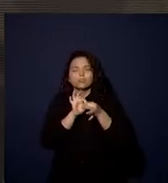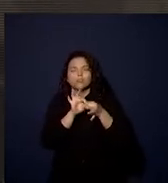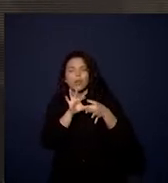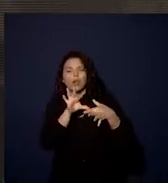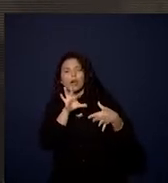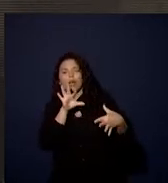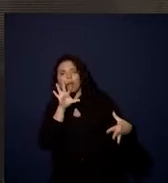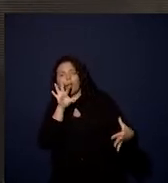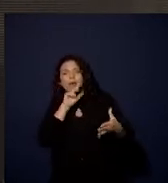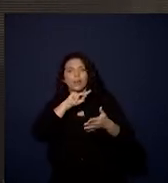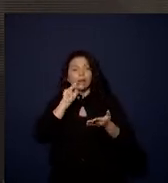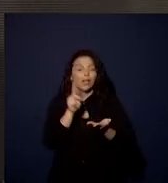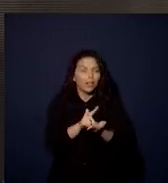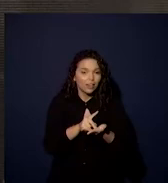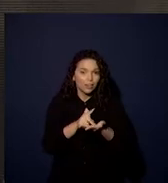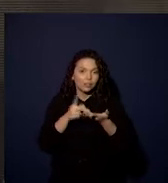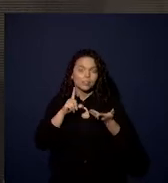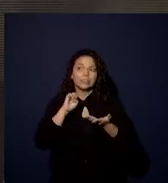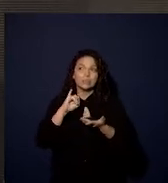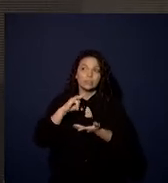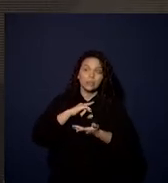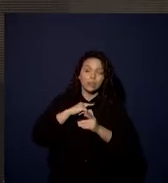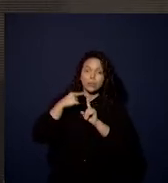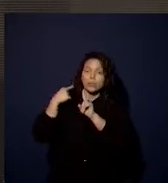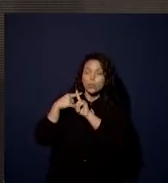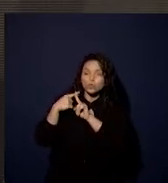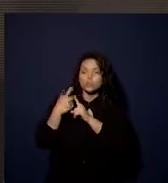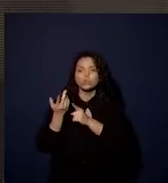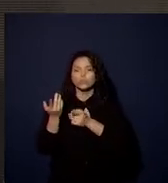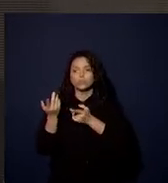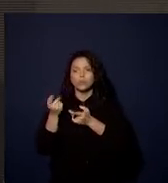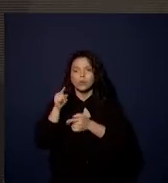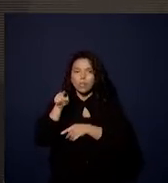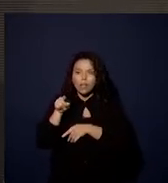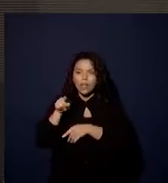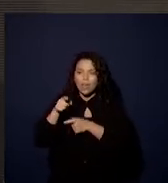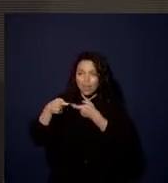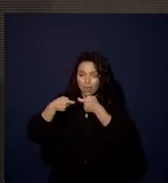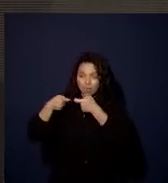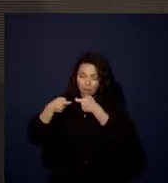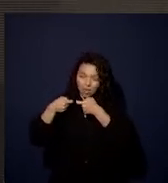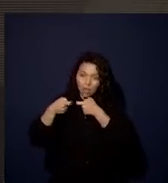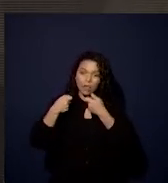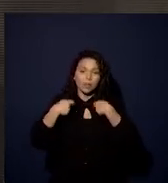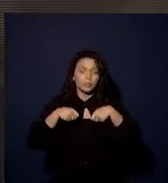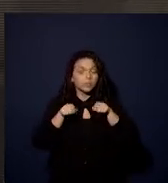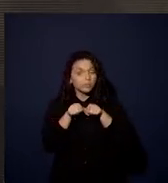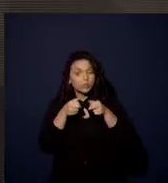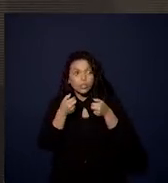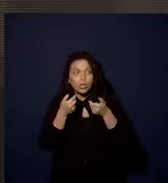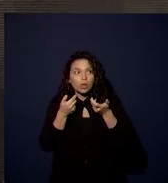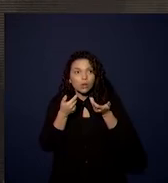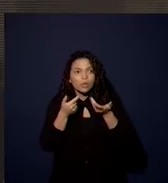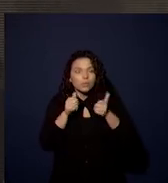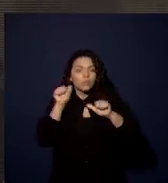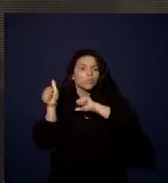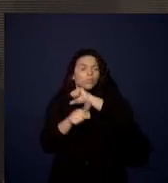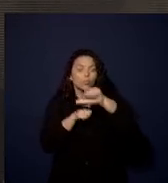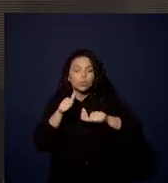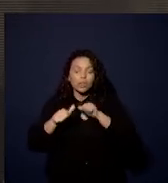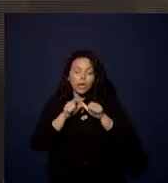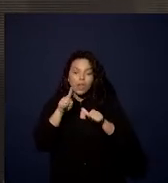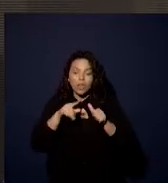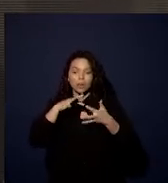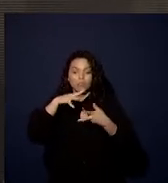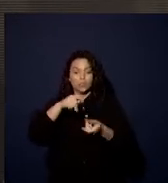isso pode ter um efeito positivo se é que tem algo positivo nessa guerra de ter uma coisa mais tangível de um projeto mais de mundo junto né